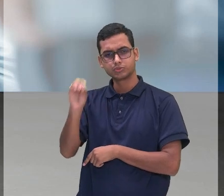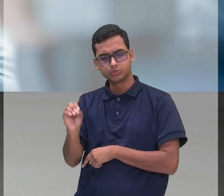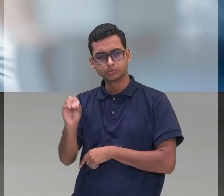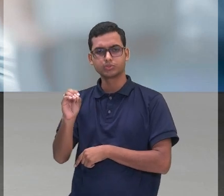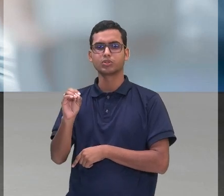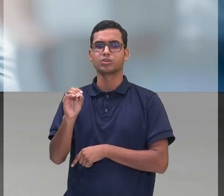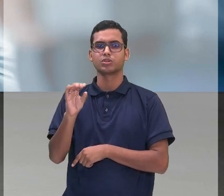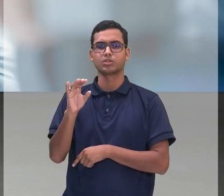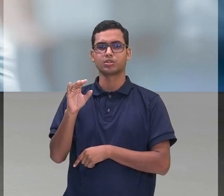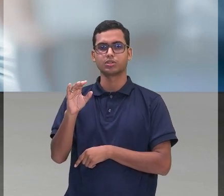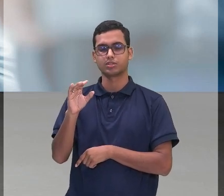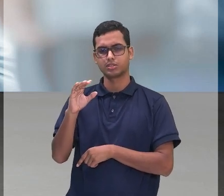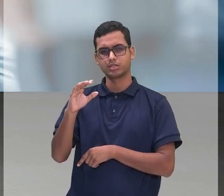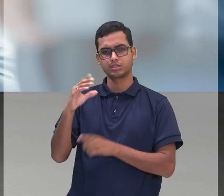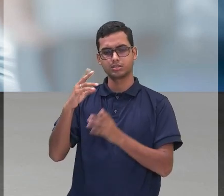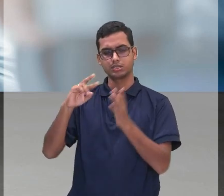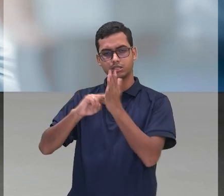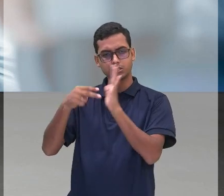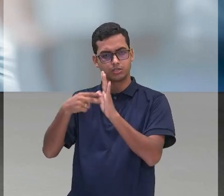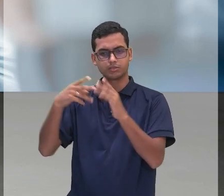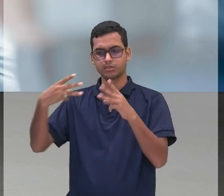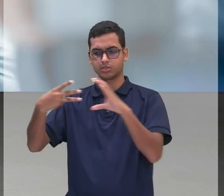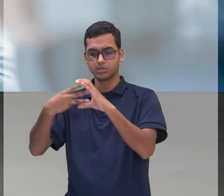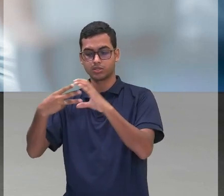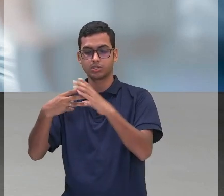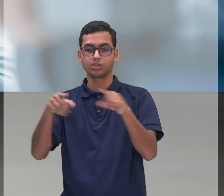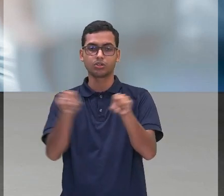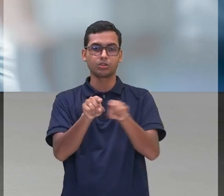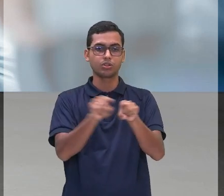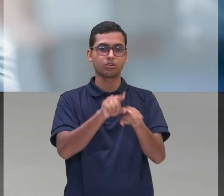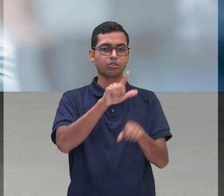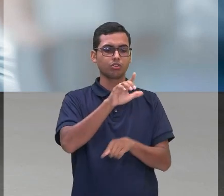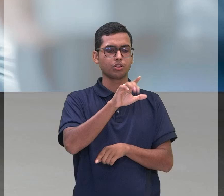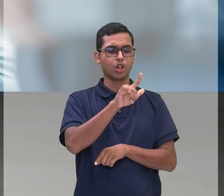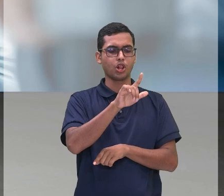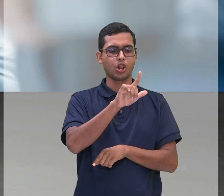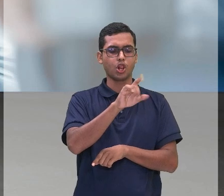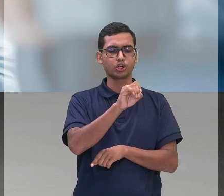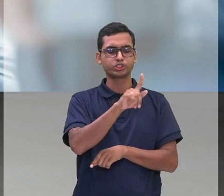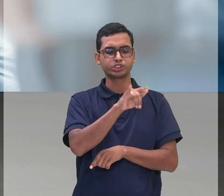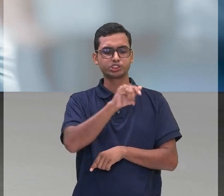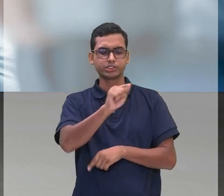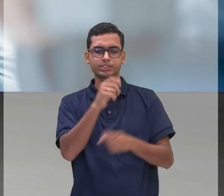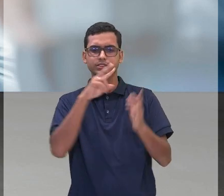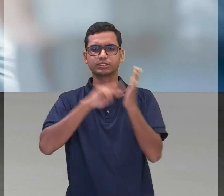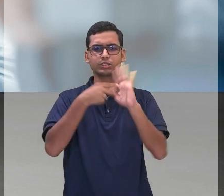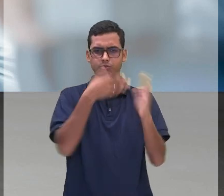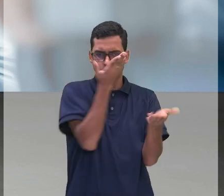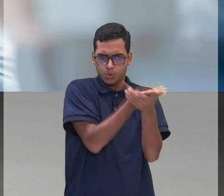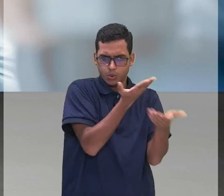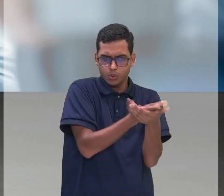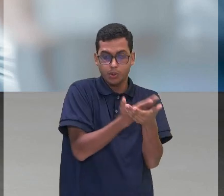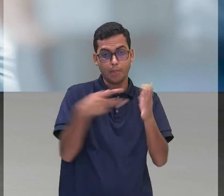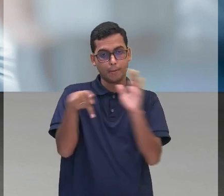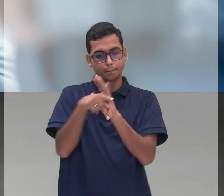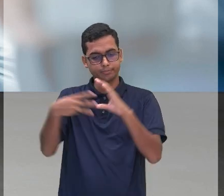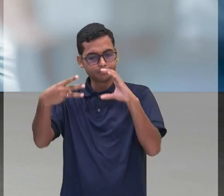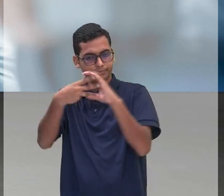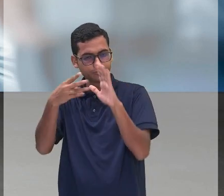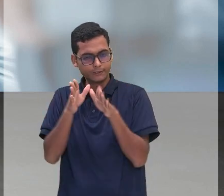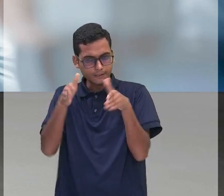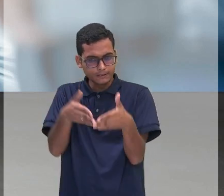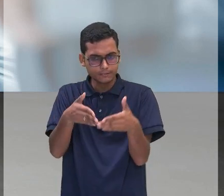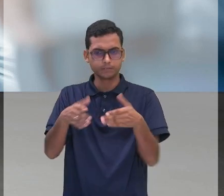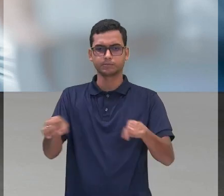célula e logia, estudo, né? Então, é o estudo da célula. E aí, quando a gente lembra da aula sobre